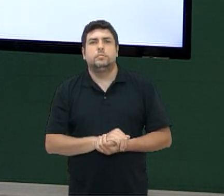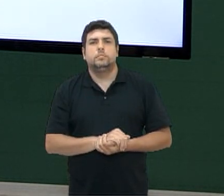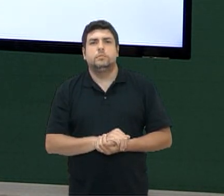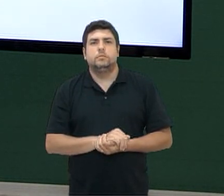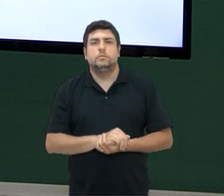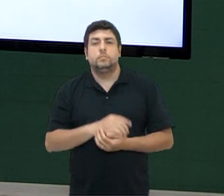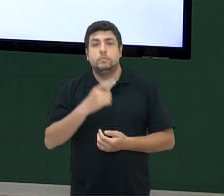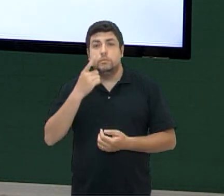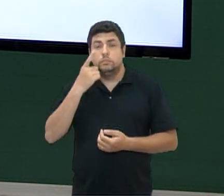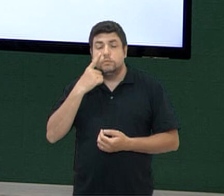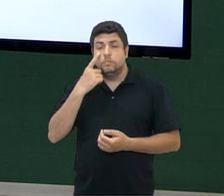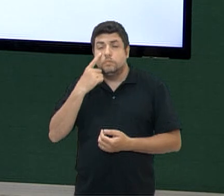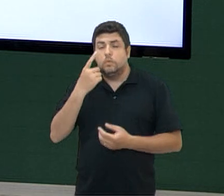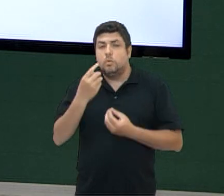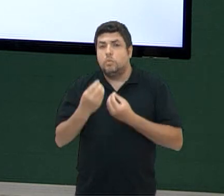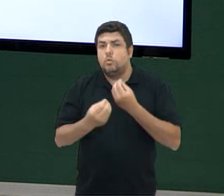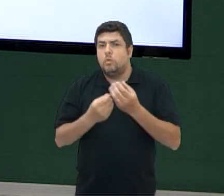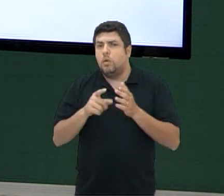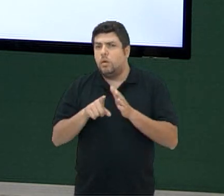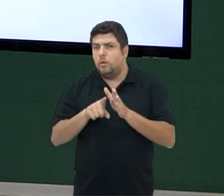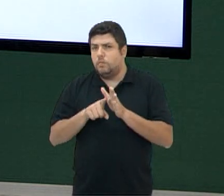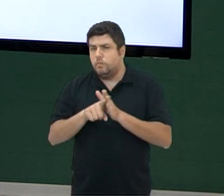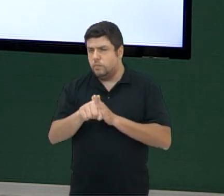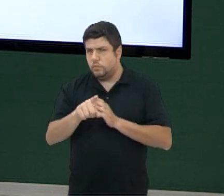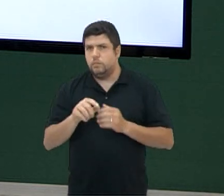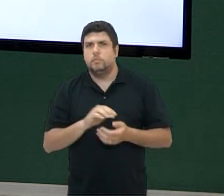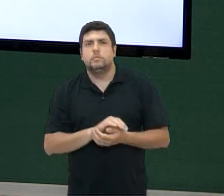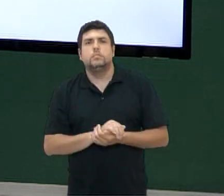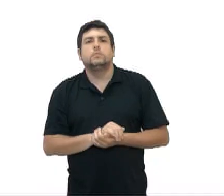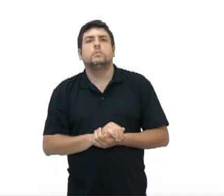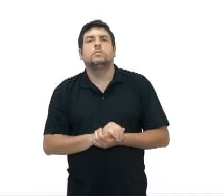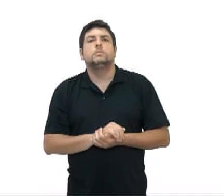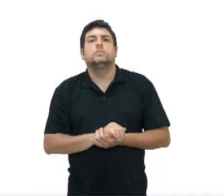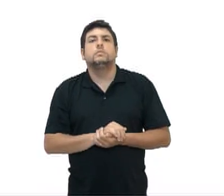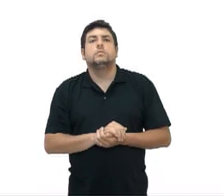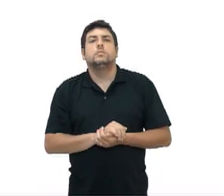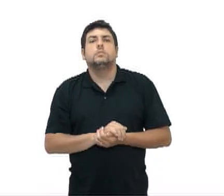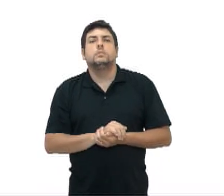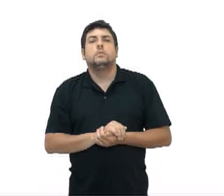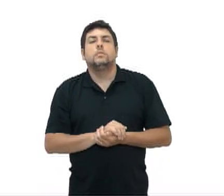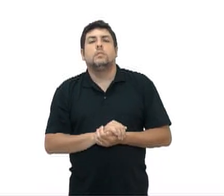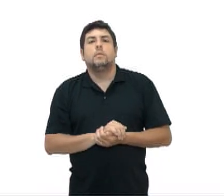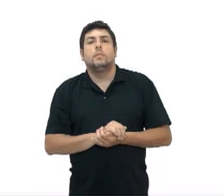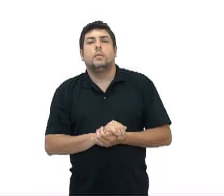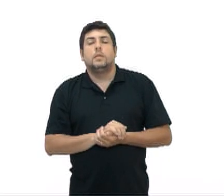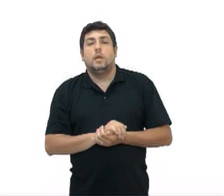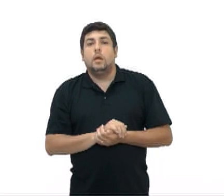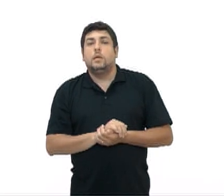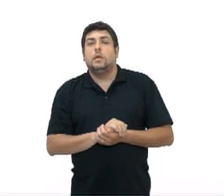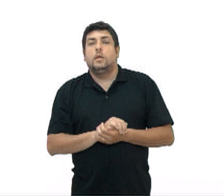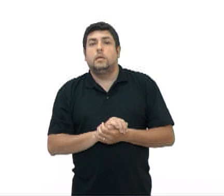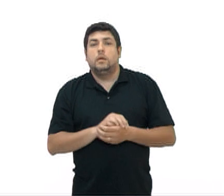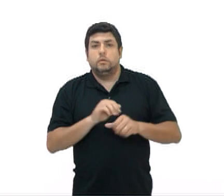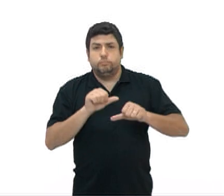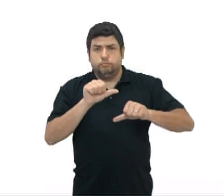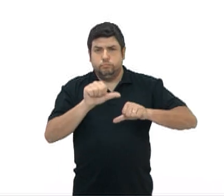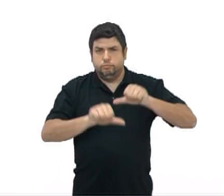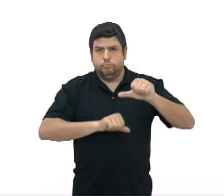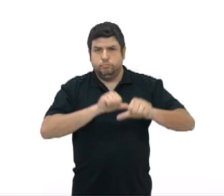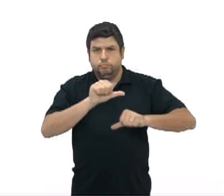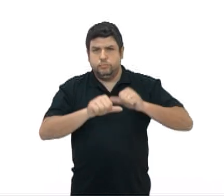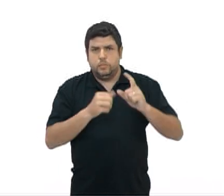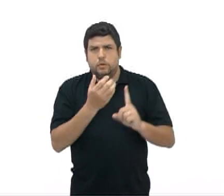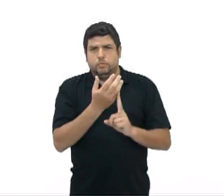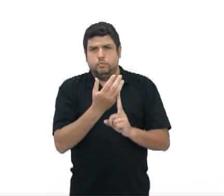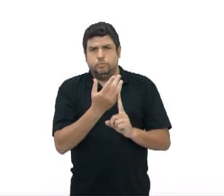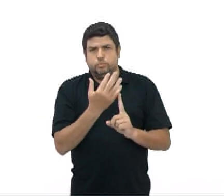nosso quiz. Então, vamos dar uma olhada ali. Quando analisamos uma transformação gasosa que